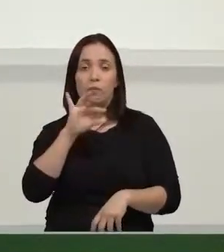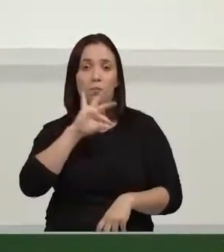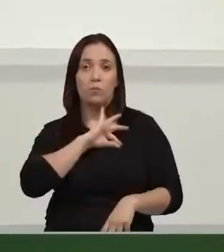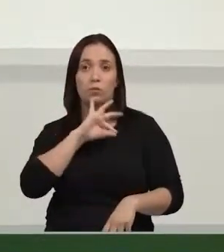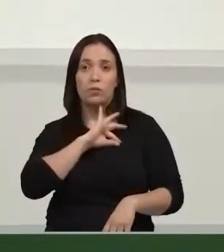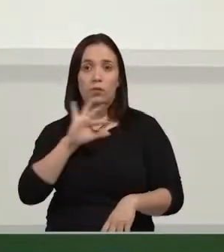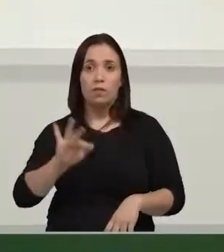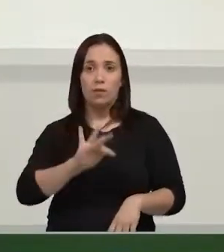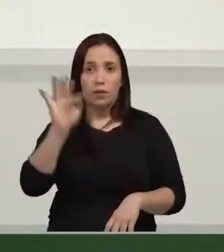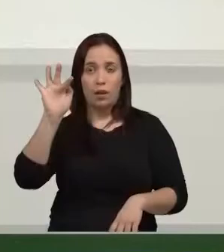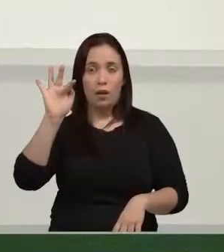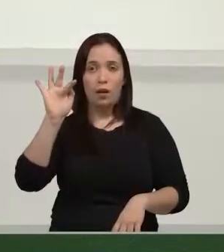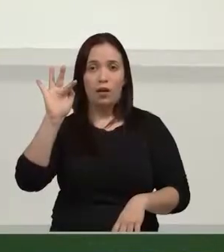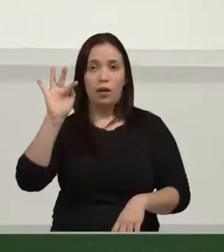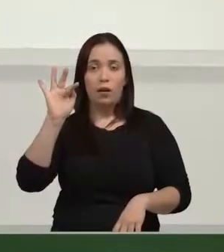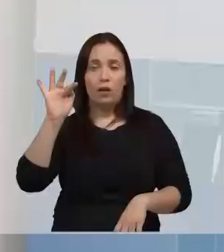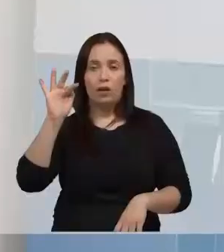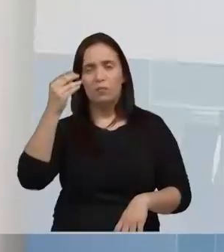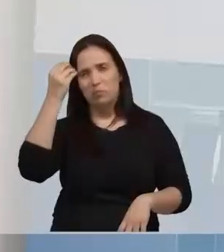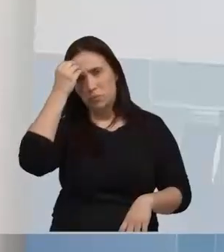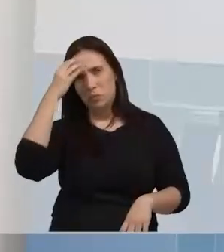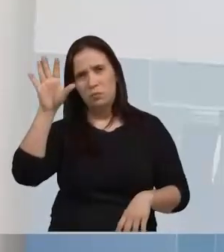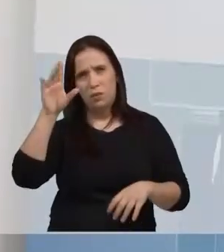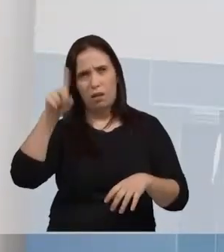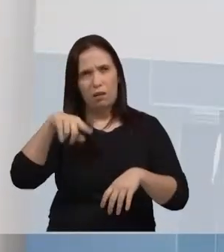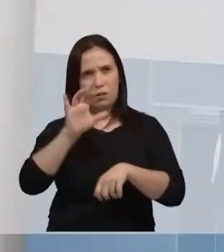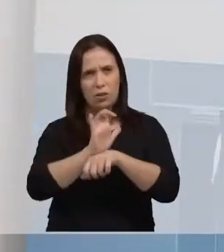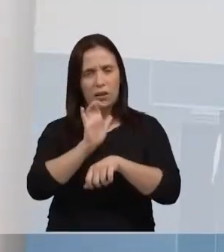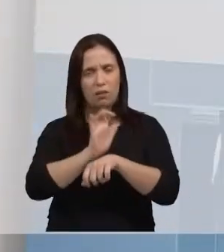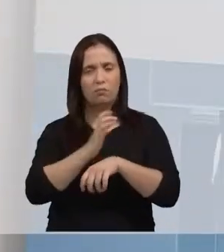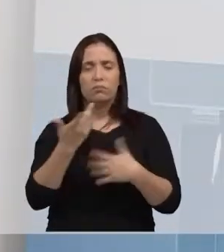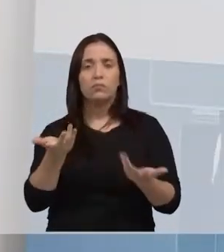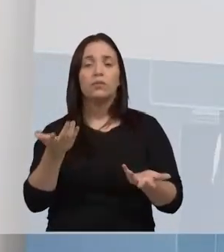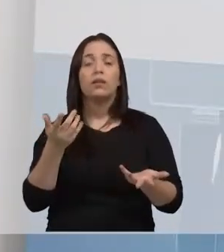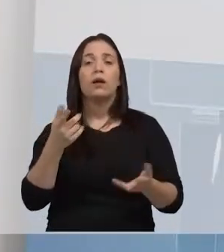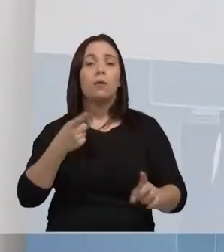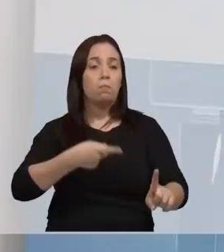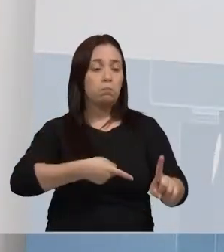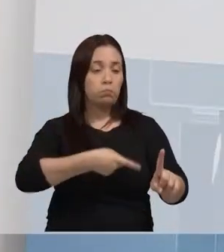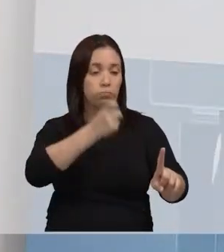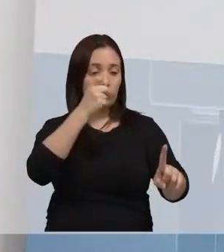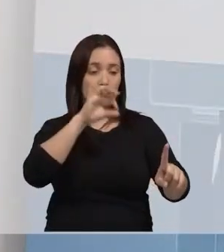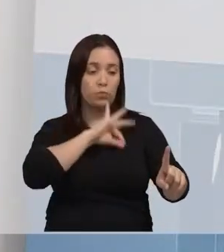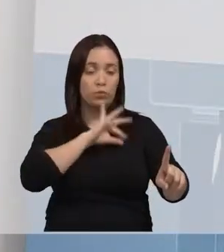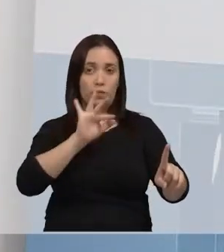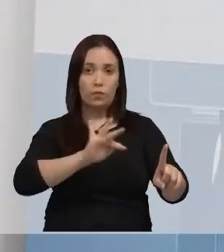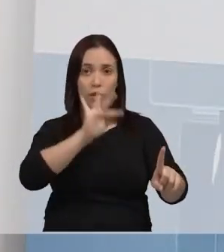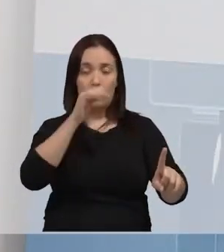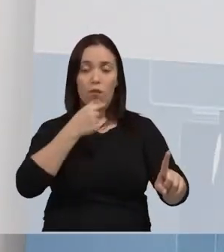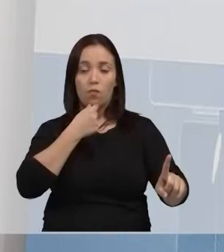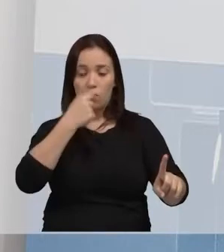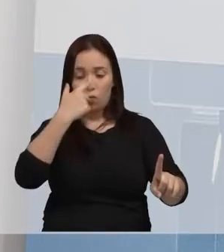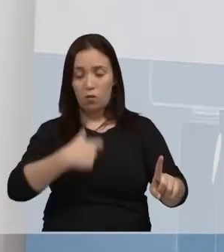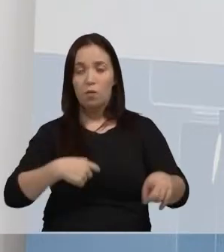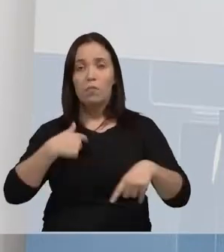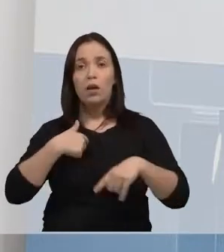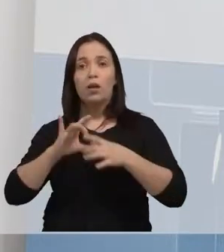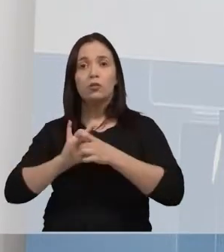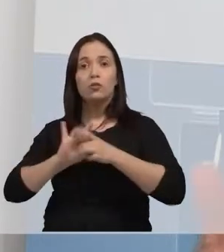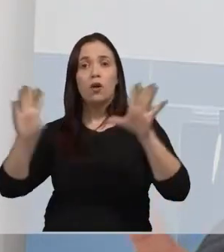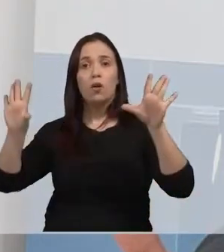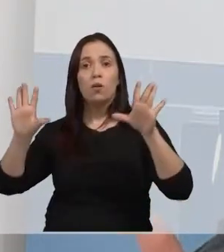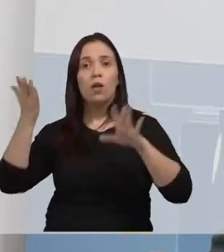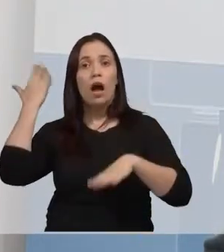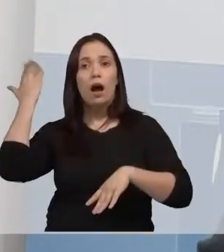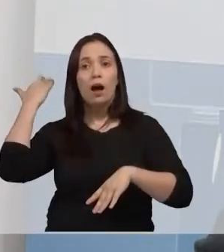foi baleado, levado, foi solto com um indulto do Dia das Mães, cara. Então, como é que você pode falar em segurança pública